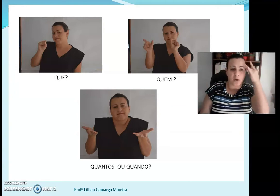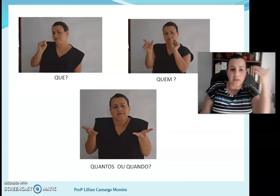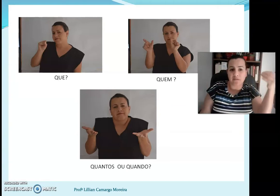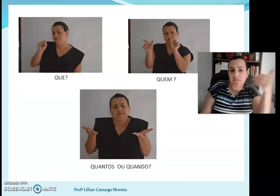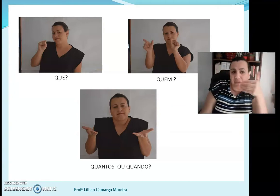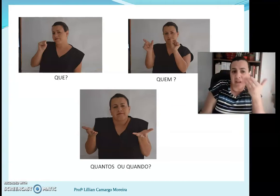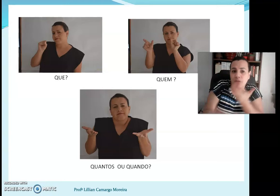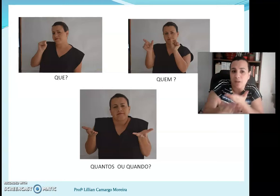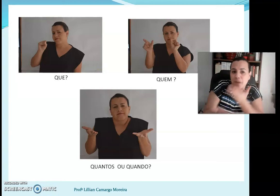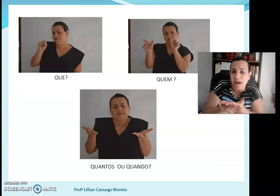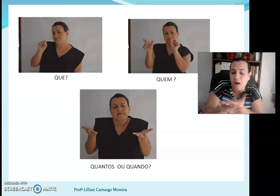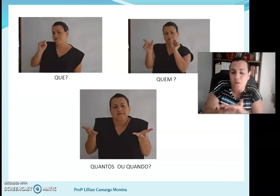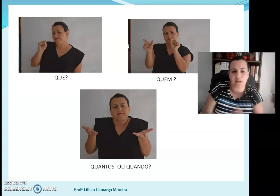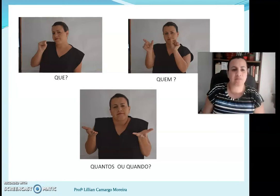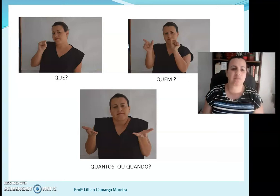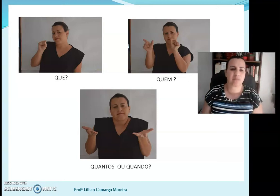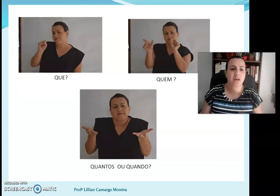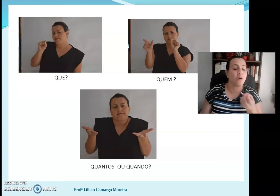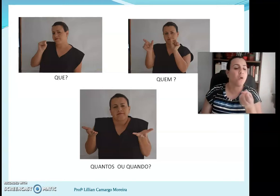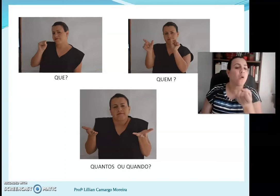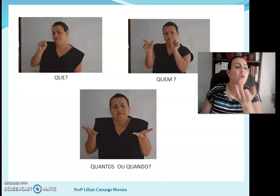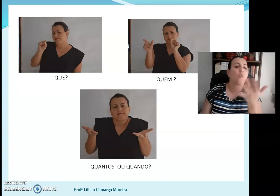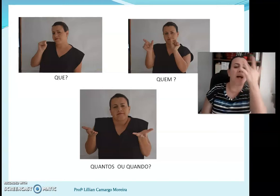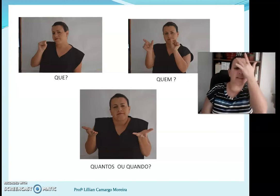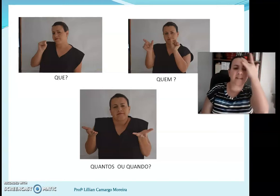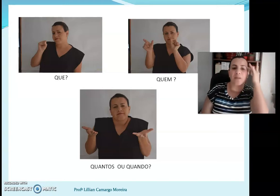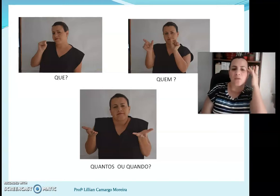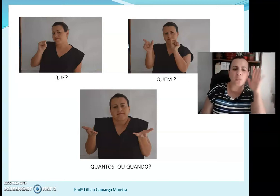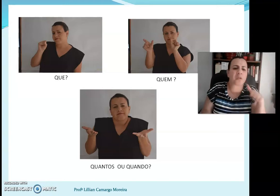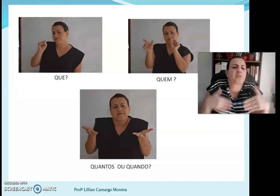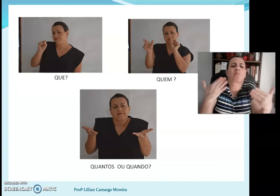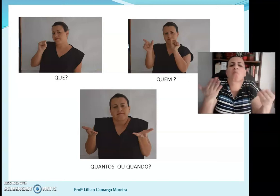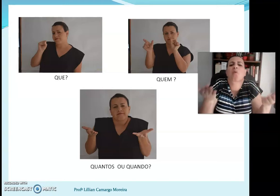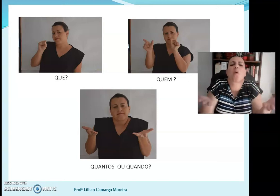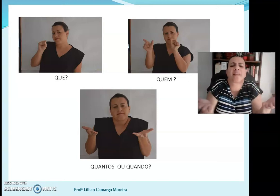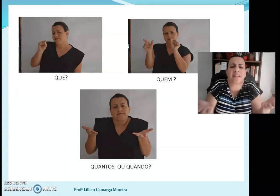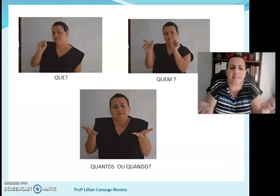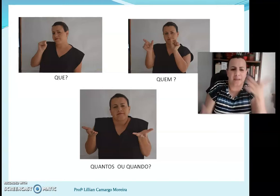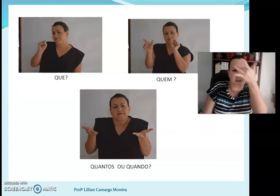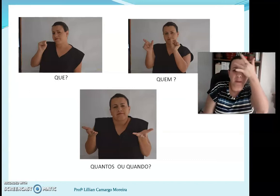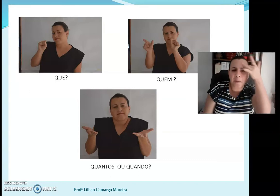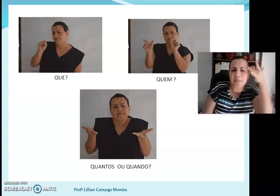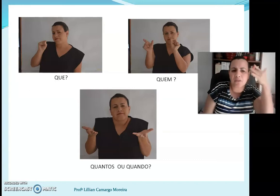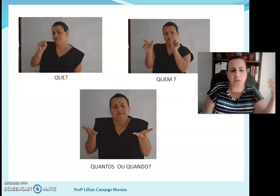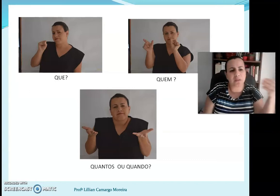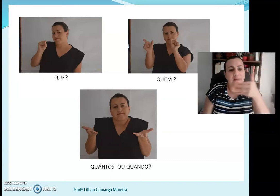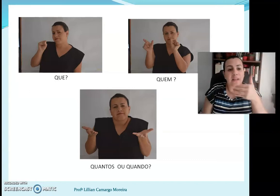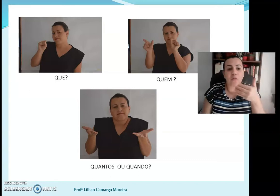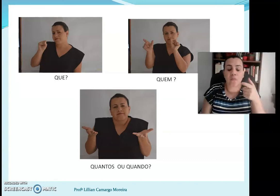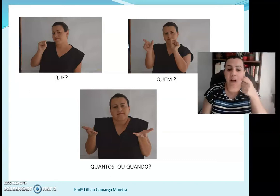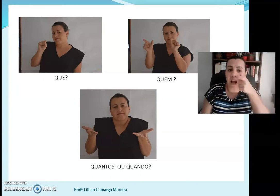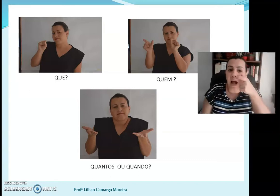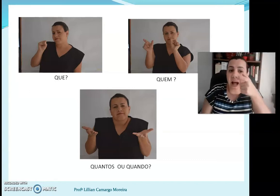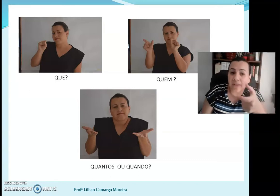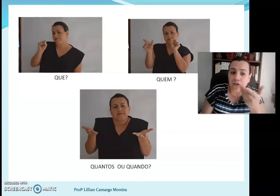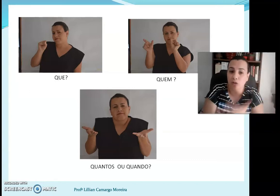Quantas pessoas estão vindo para a aula? Quantas pessoas? Quantas pessoas